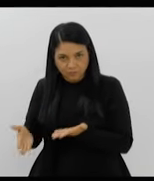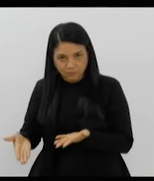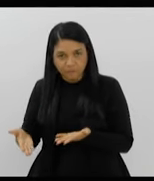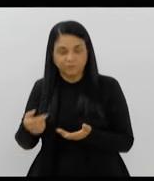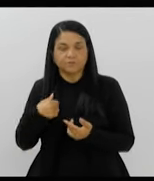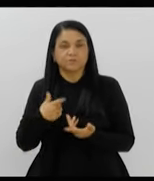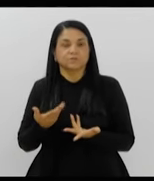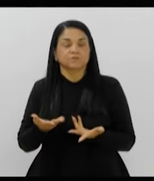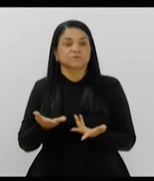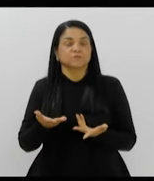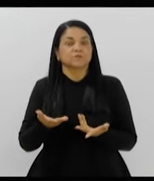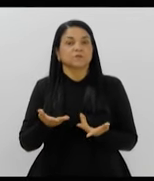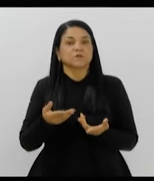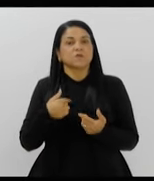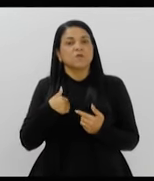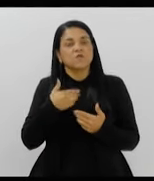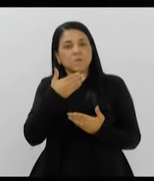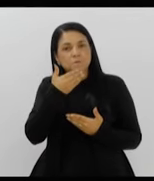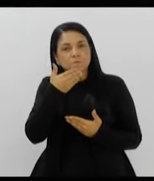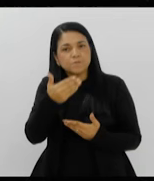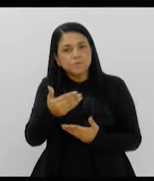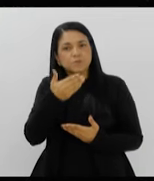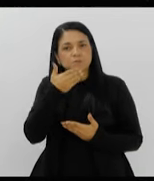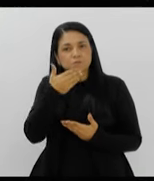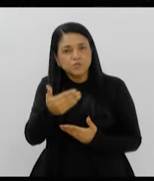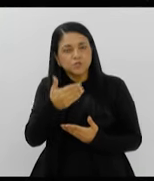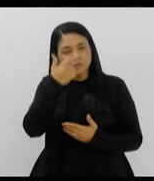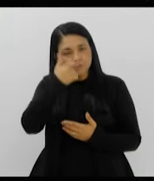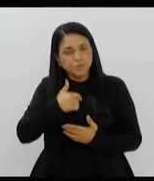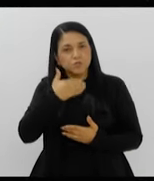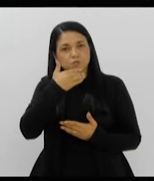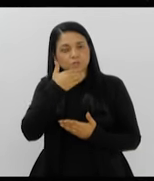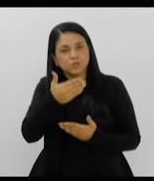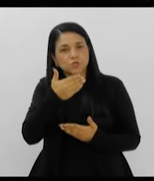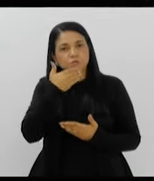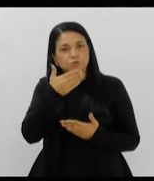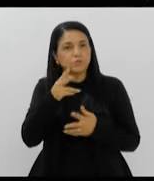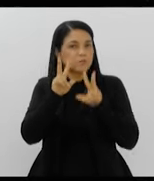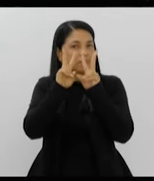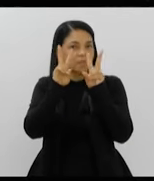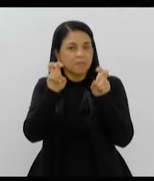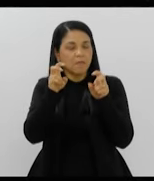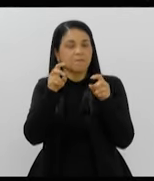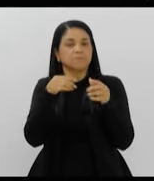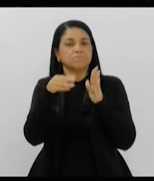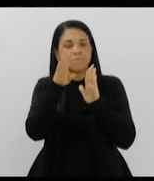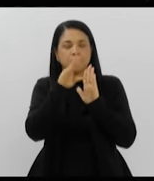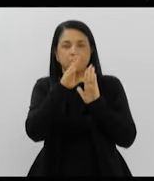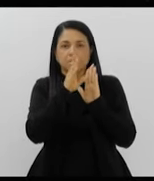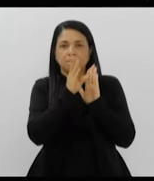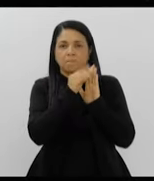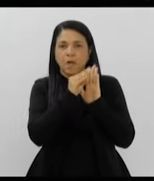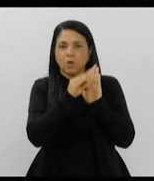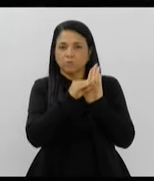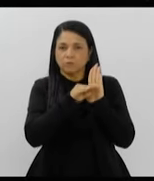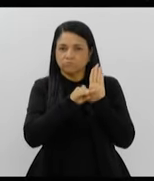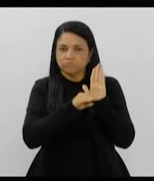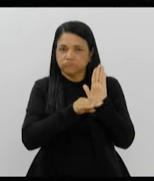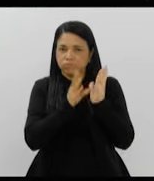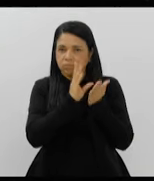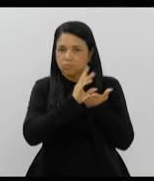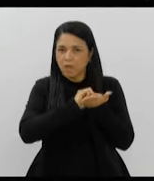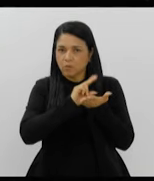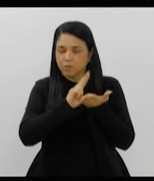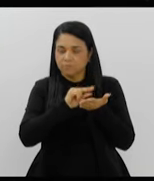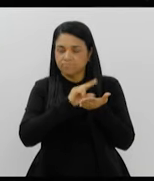venho solicitando que esses temas sejam objetos de pauta e do empenho